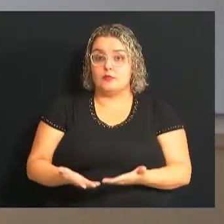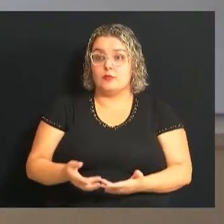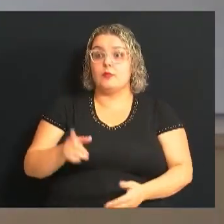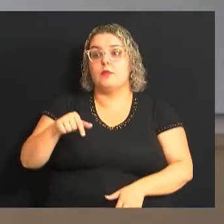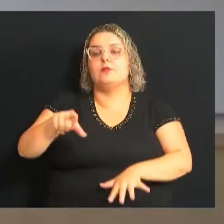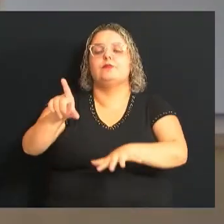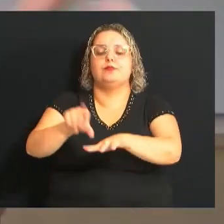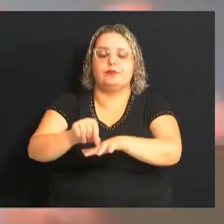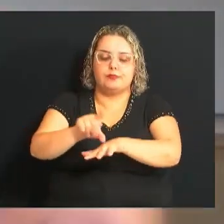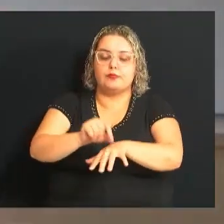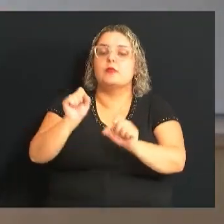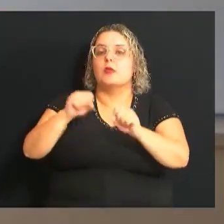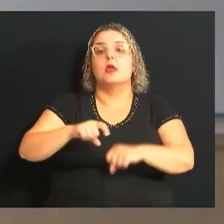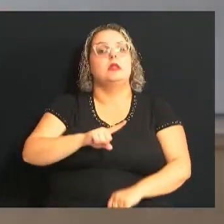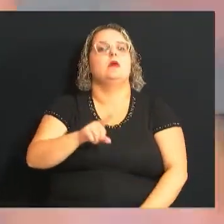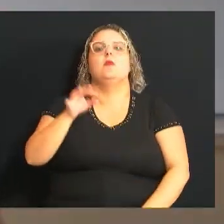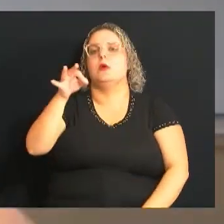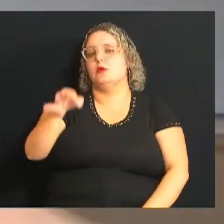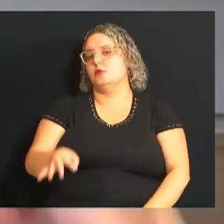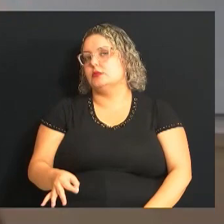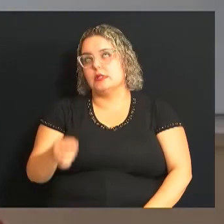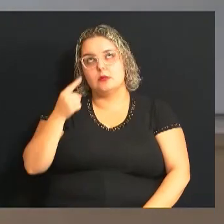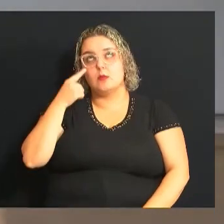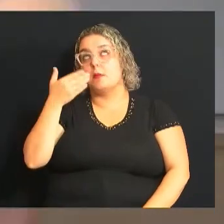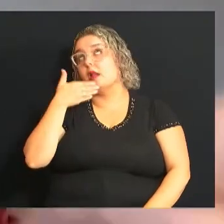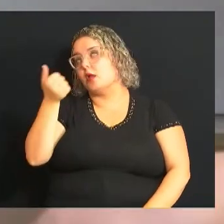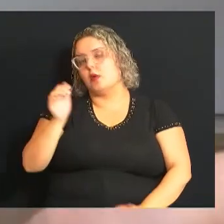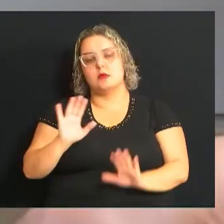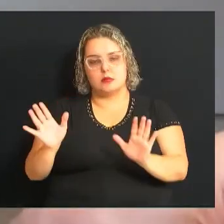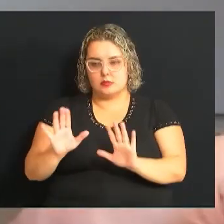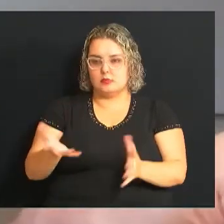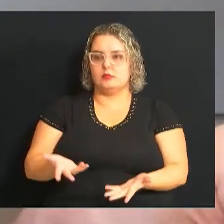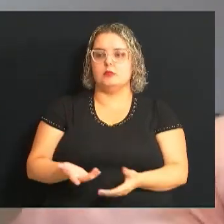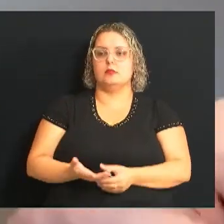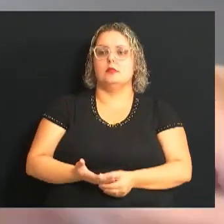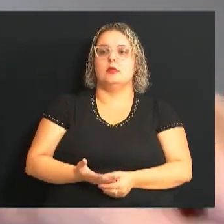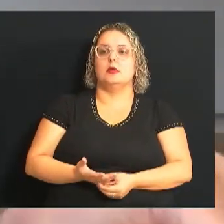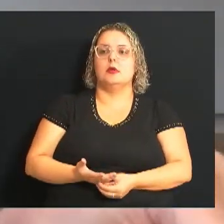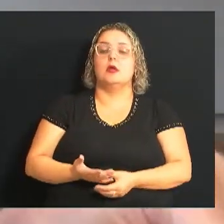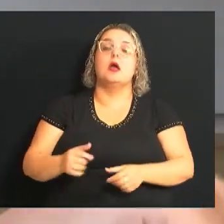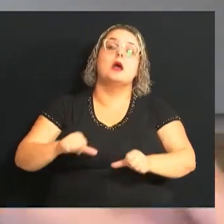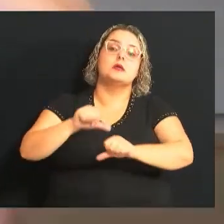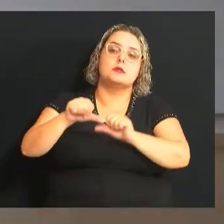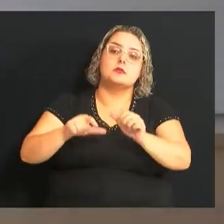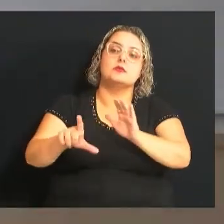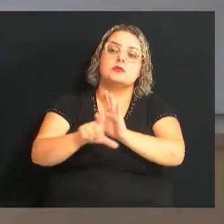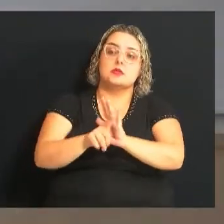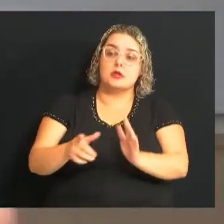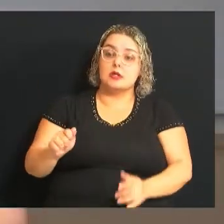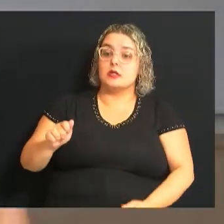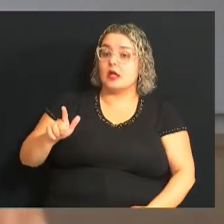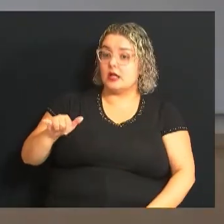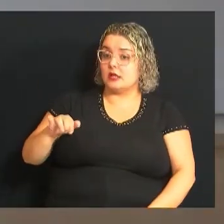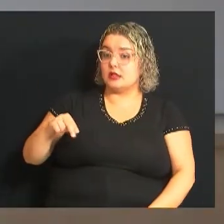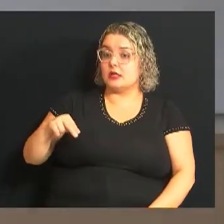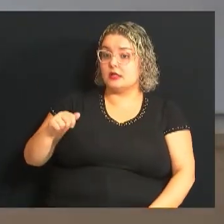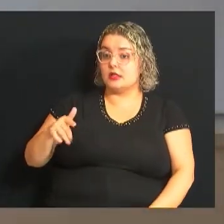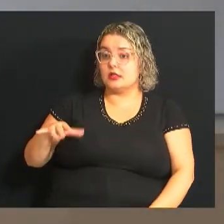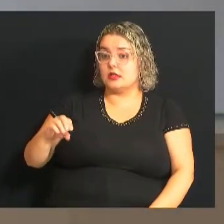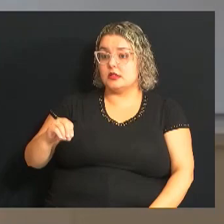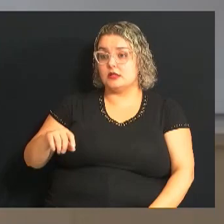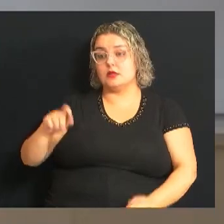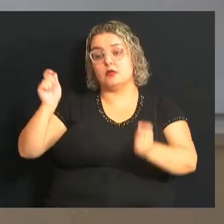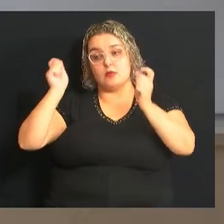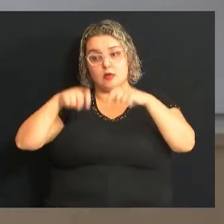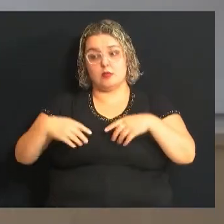sim, não é o ideal. Inclusive, uma das modificações que essa lei nova da alienação parental trouxe foi a possibilidade de,